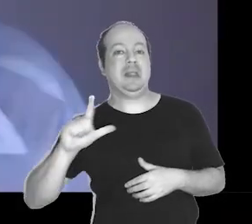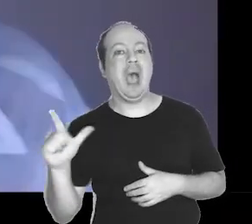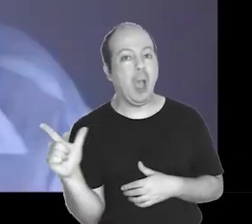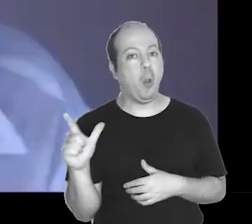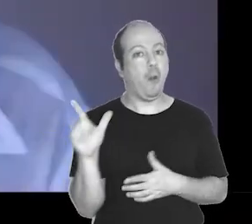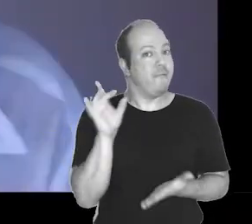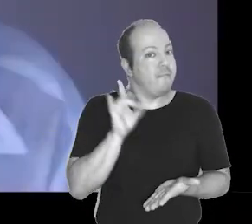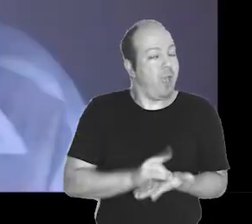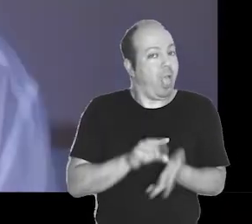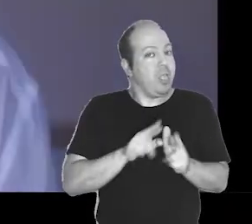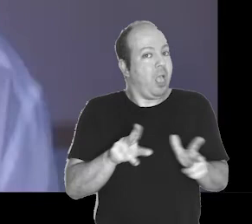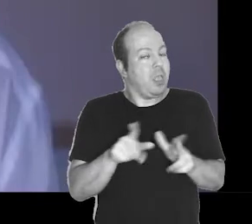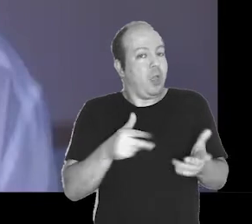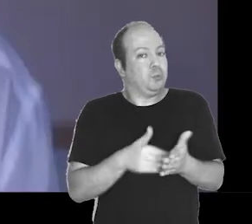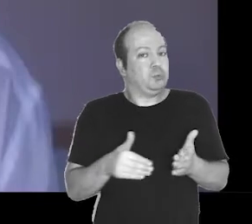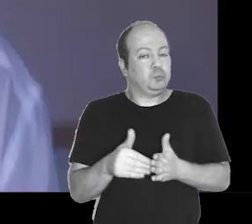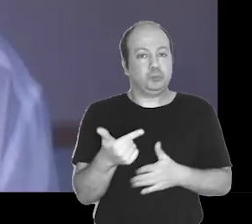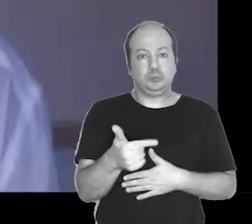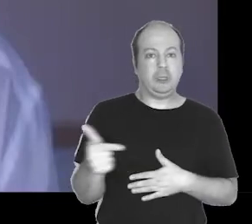Semificcional.